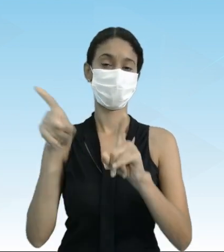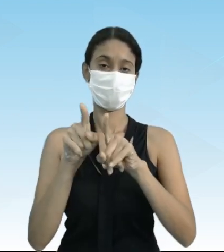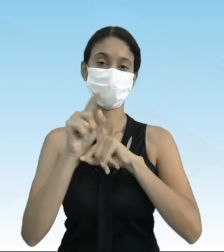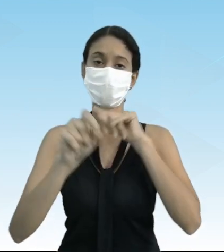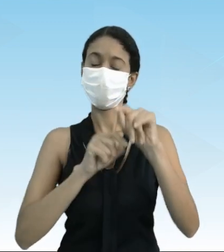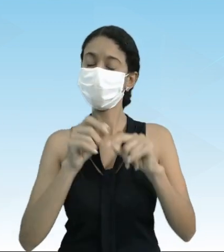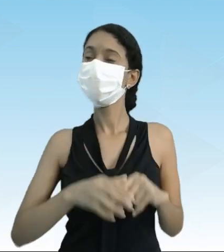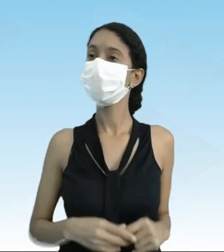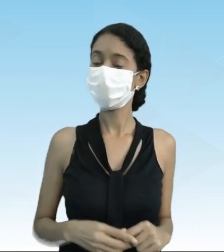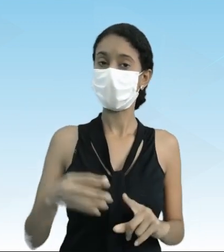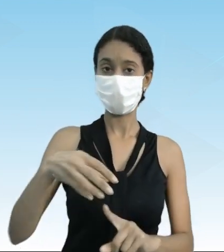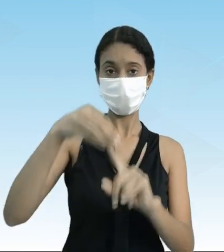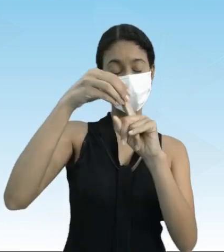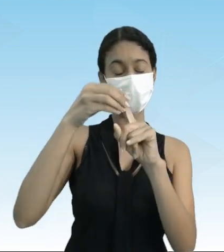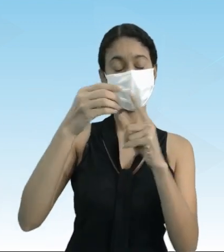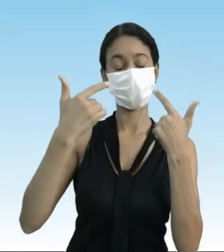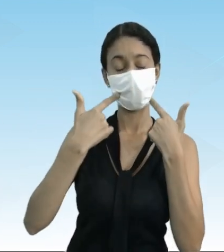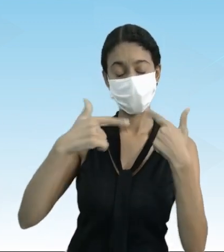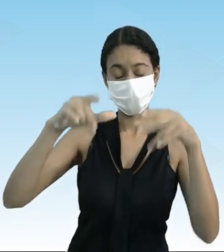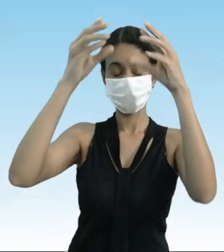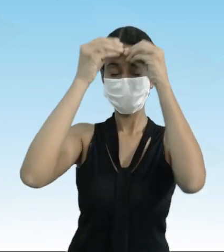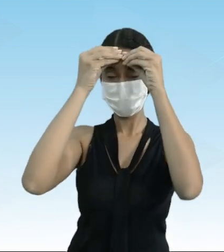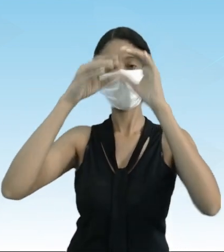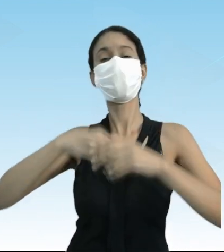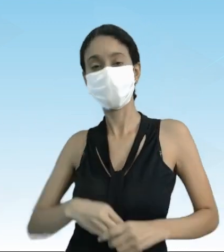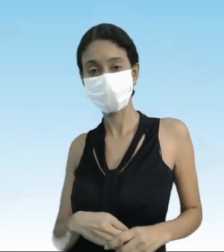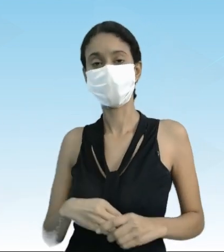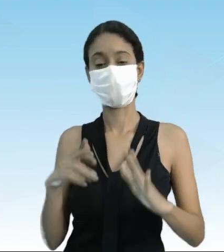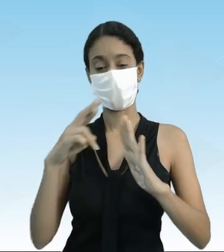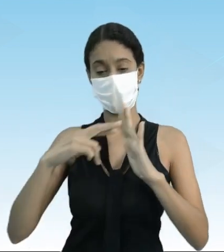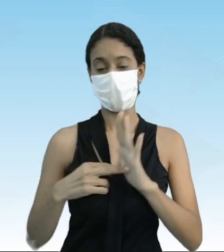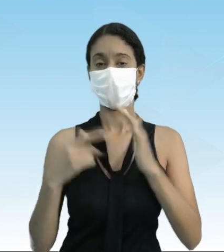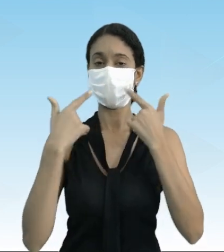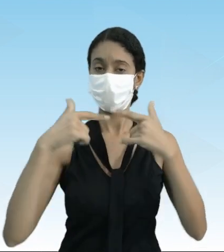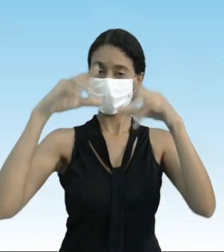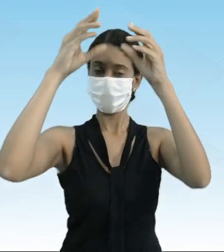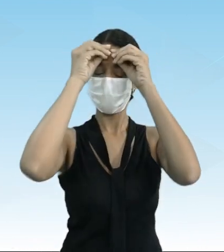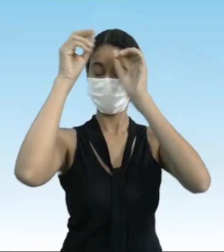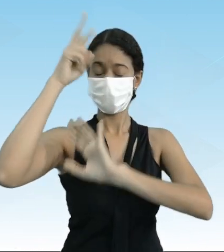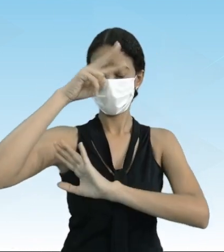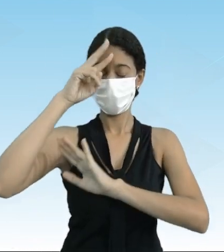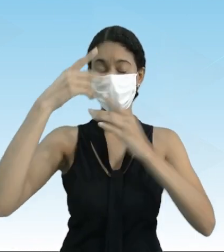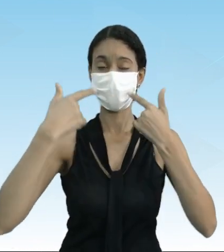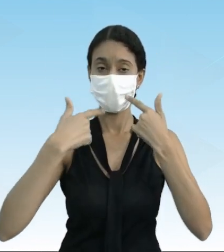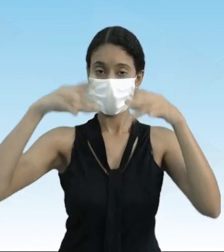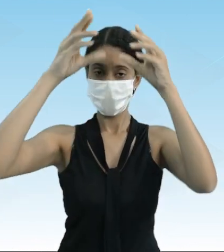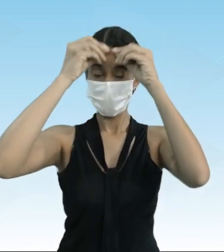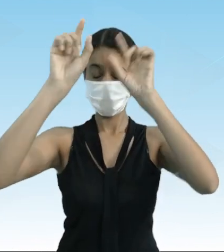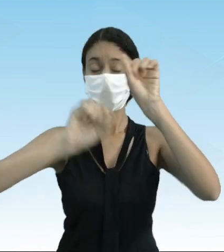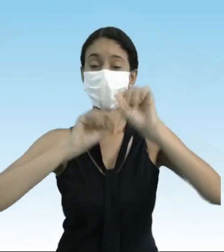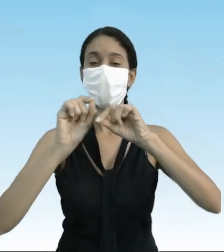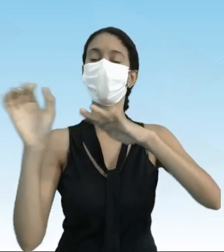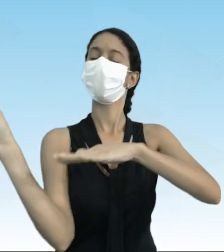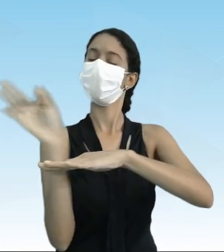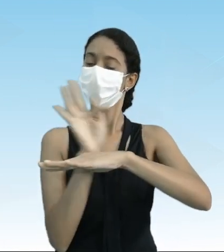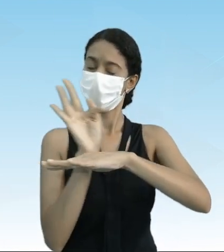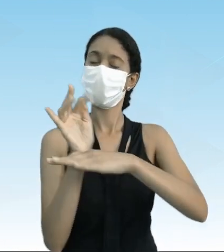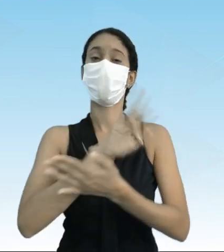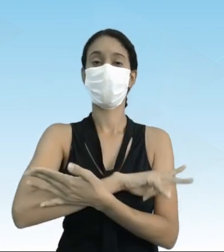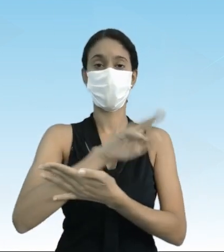de destacar, é a linguagem, o padrão da linguagem. Lembrar que a linguagem formal, a variedade, lembrar